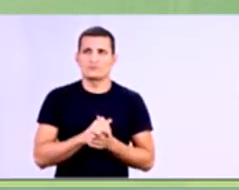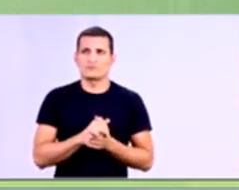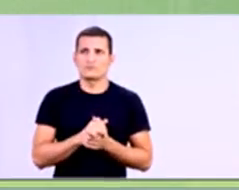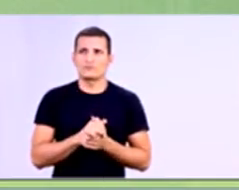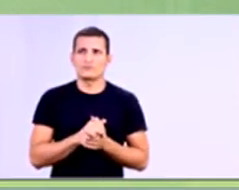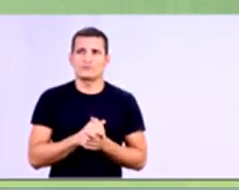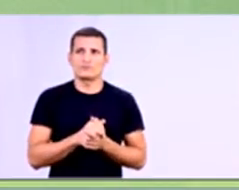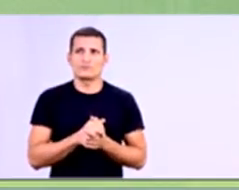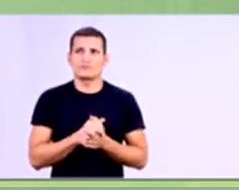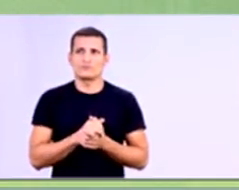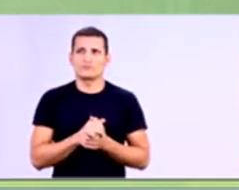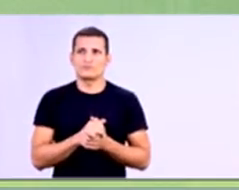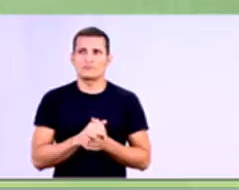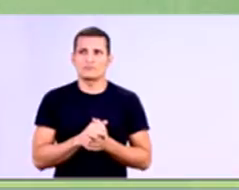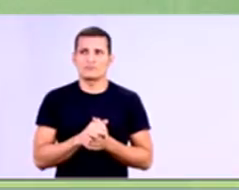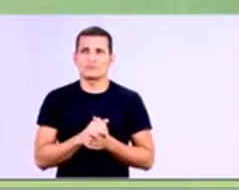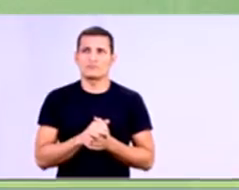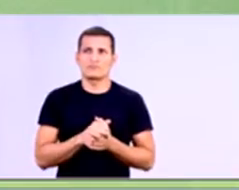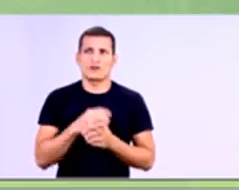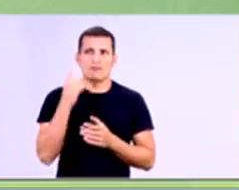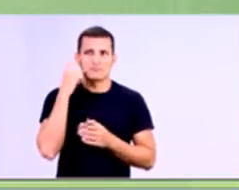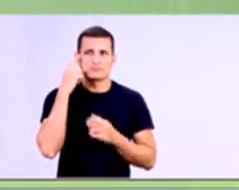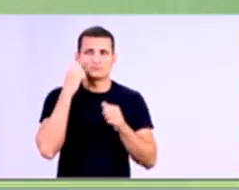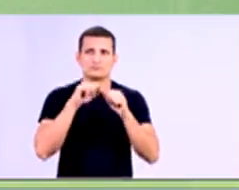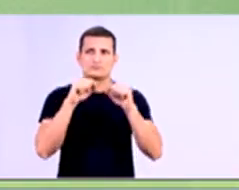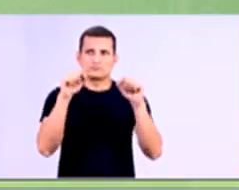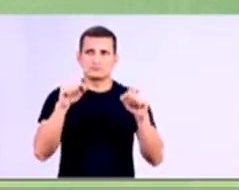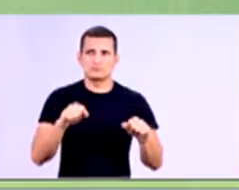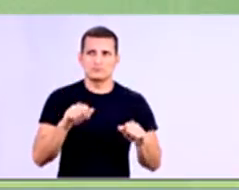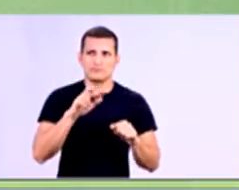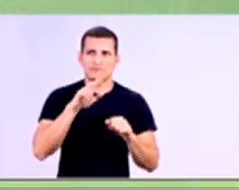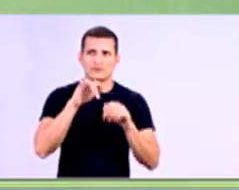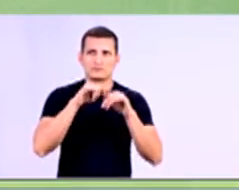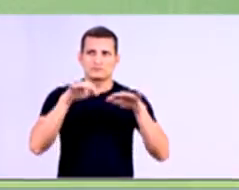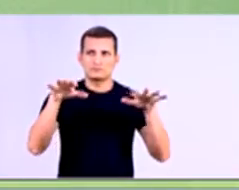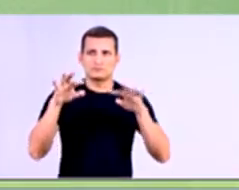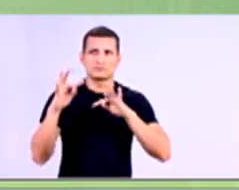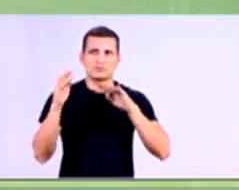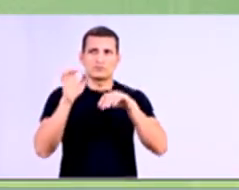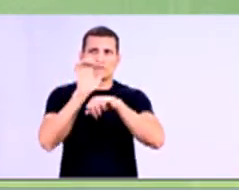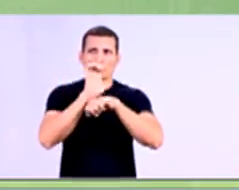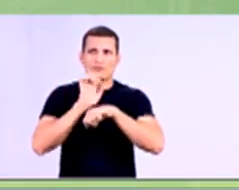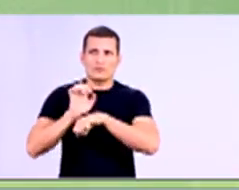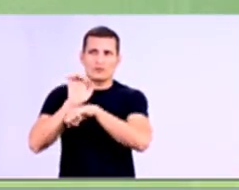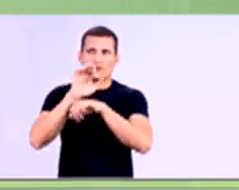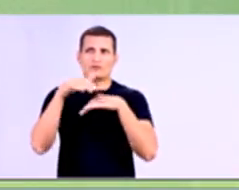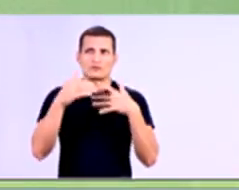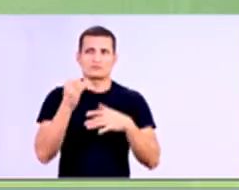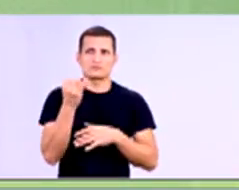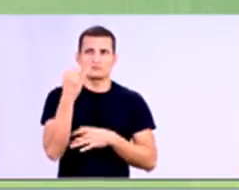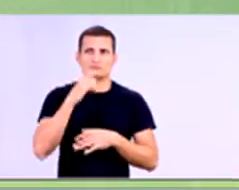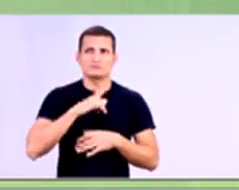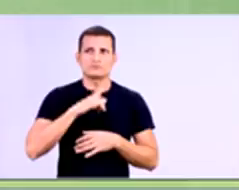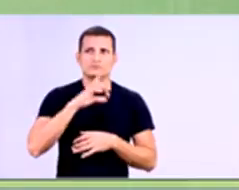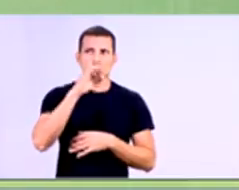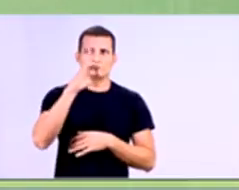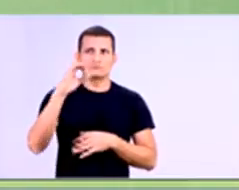num sistema que vai ser distribuído para todos os estados. Então, é importante que eu tenha o